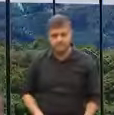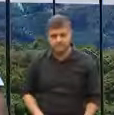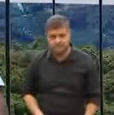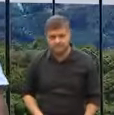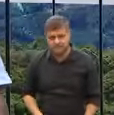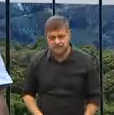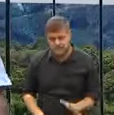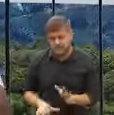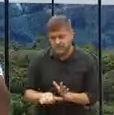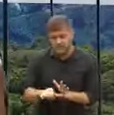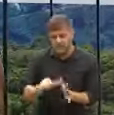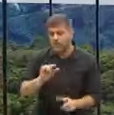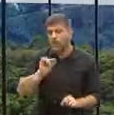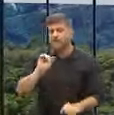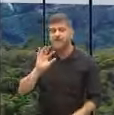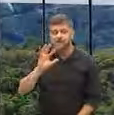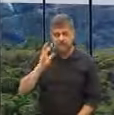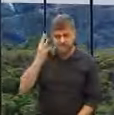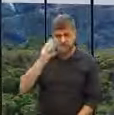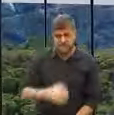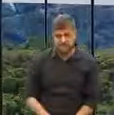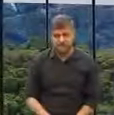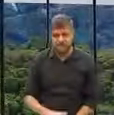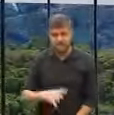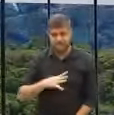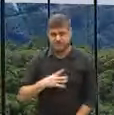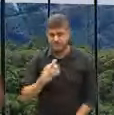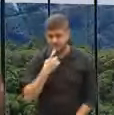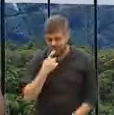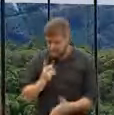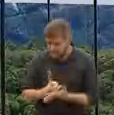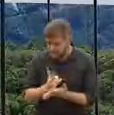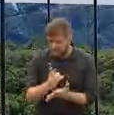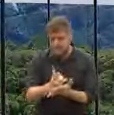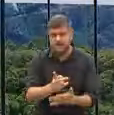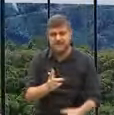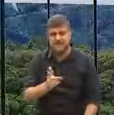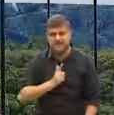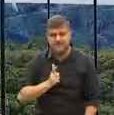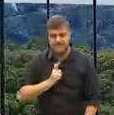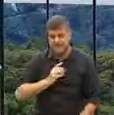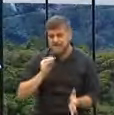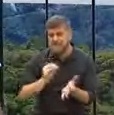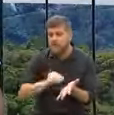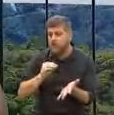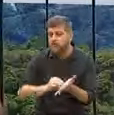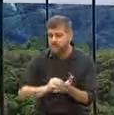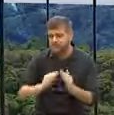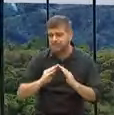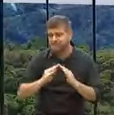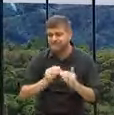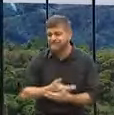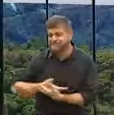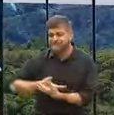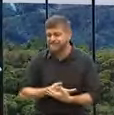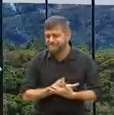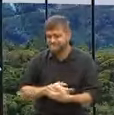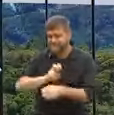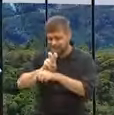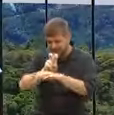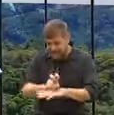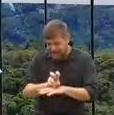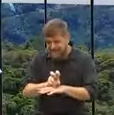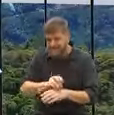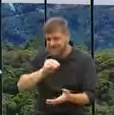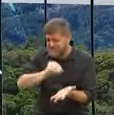dúvida. Em primeiro lugar, o que aconteceu? Campinas sempre teve um déficit de vaga em creche muito alto.